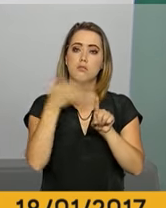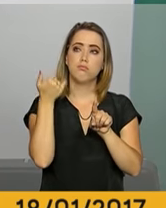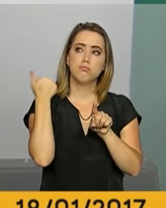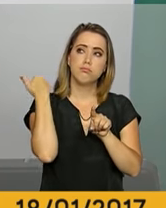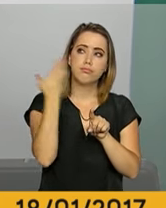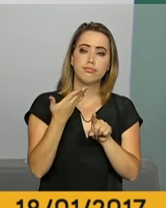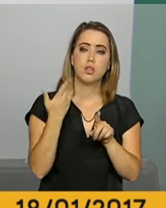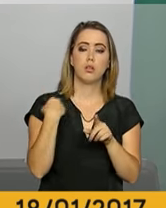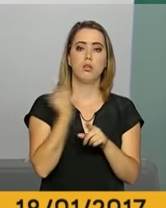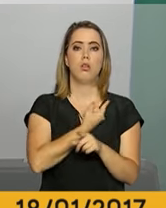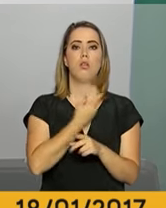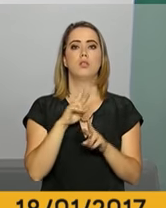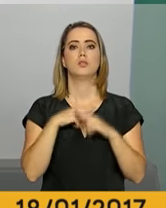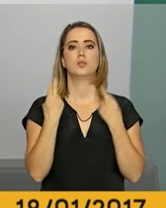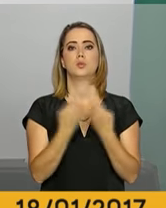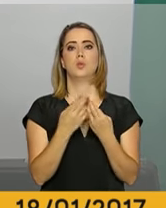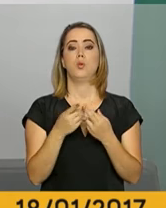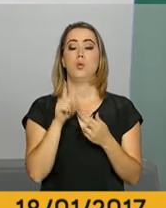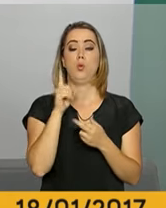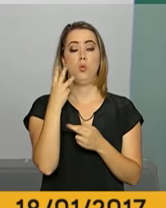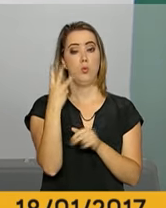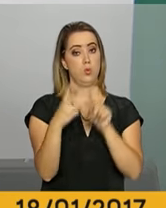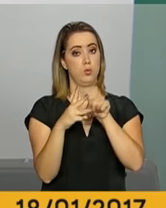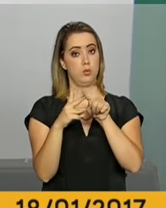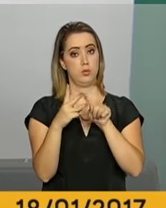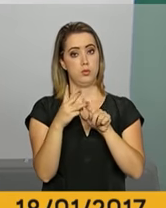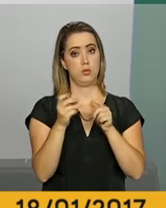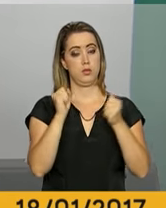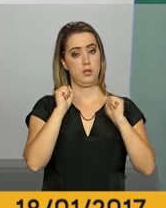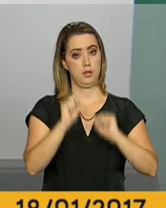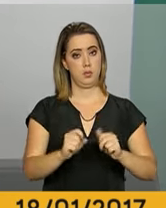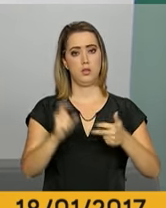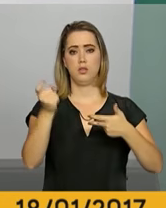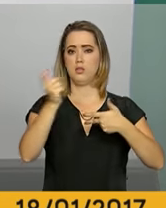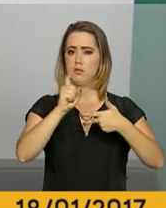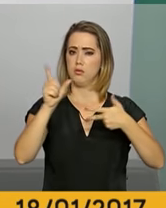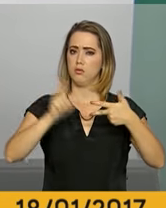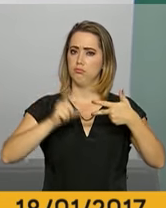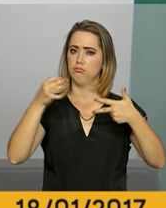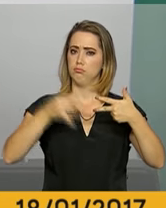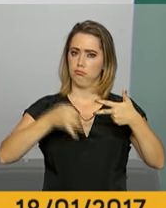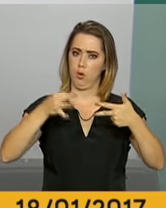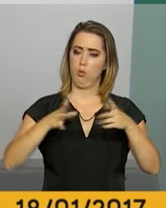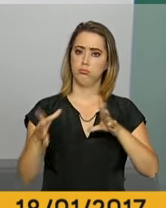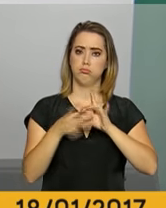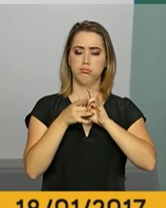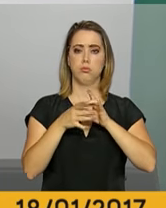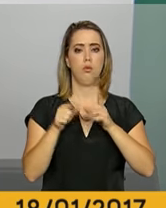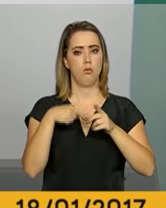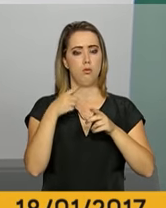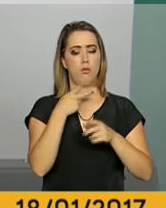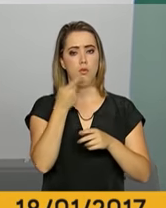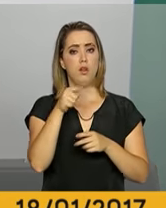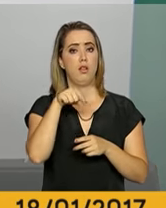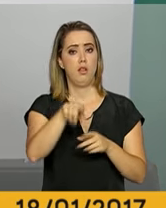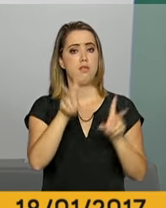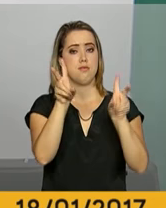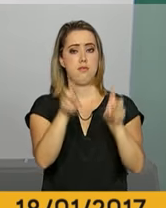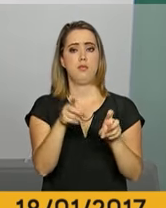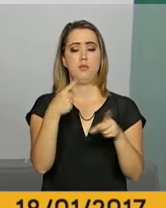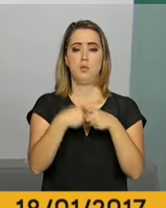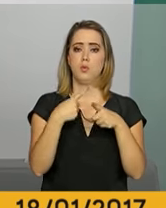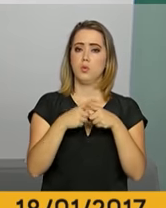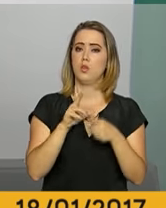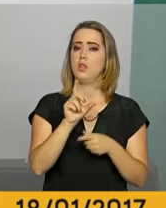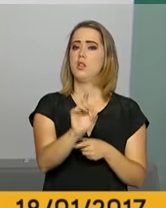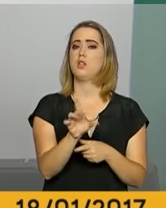fizemos uma reunião dos 3 poderes do Estado para também tratar coletivamente desse tema, porque ele